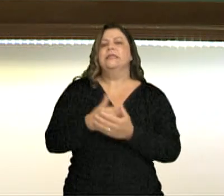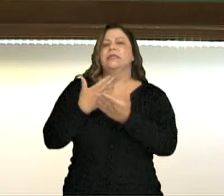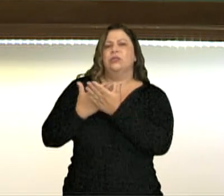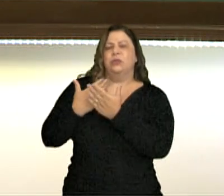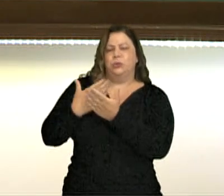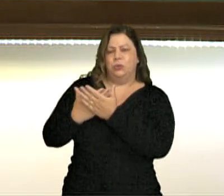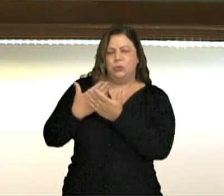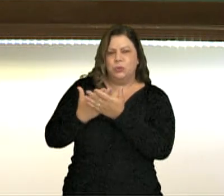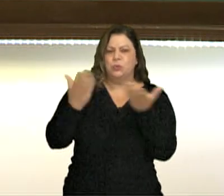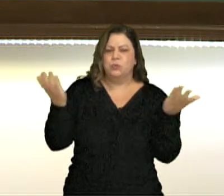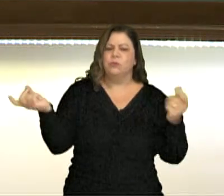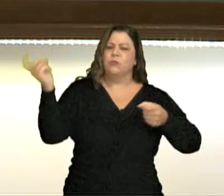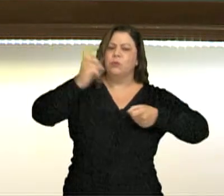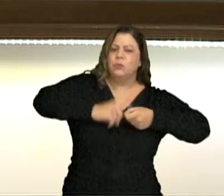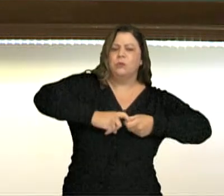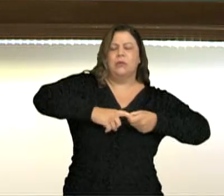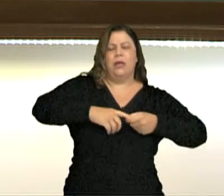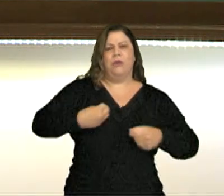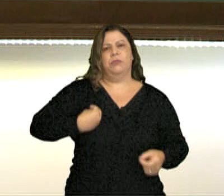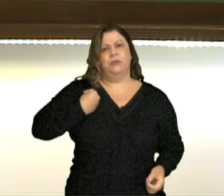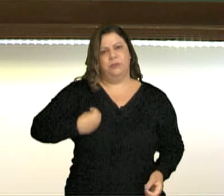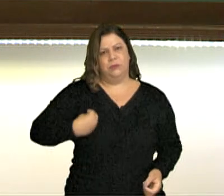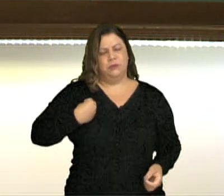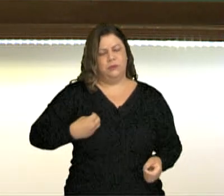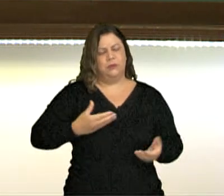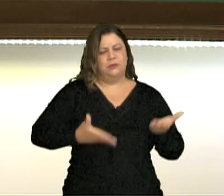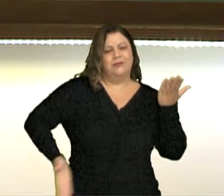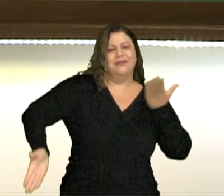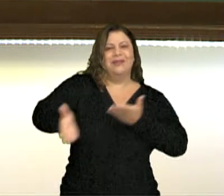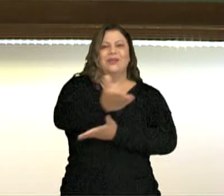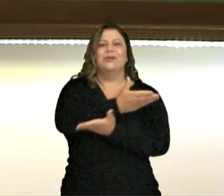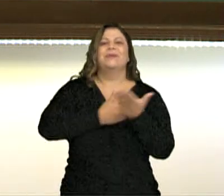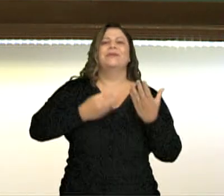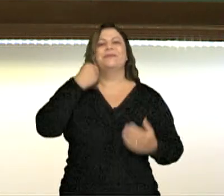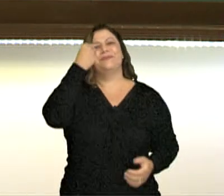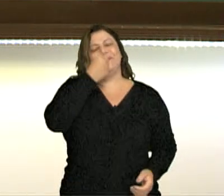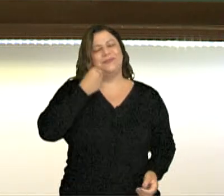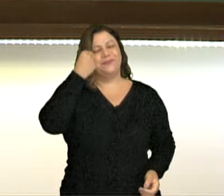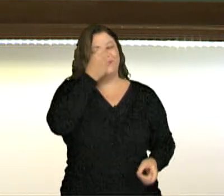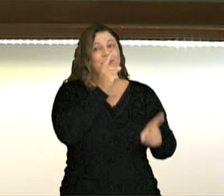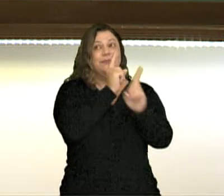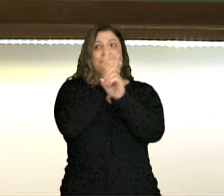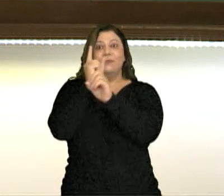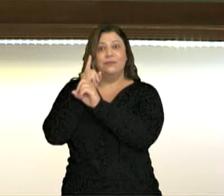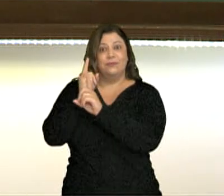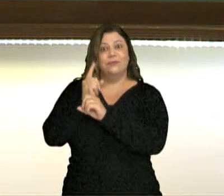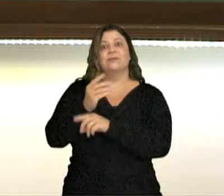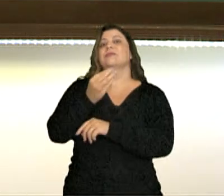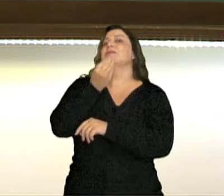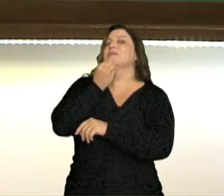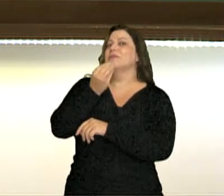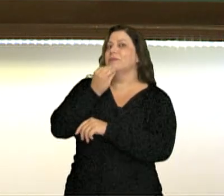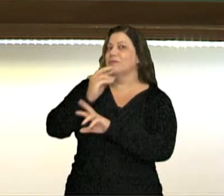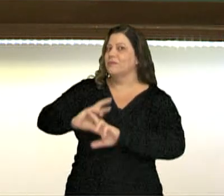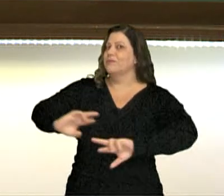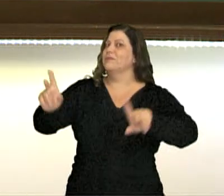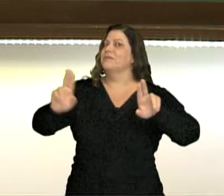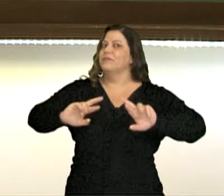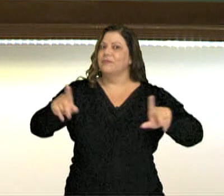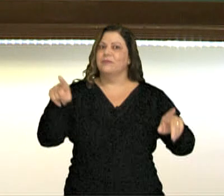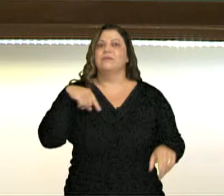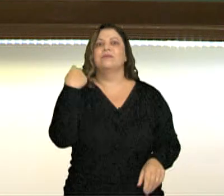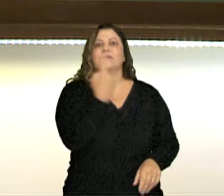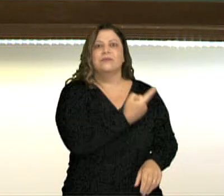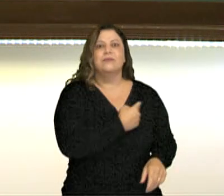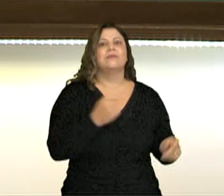o presencial. Aí nós vamos realizar essa troca de experiências e vamos descobrir diversas oportunidades que tanto nós